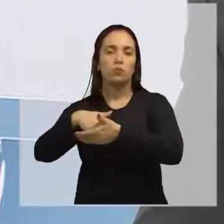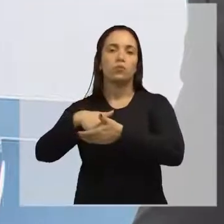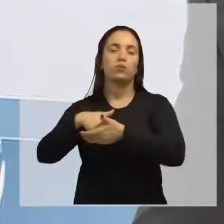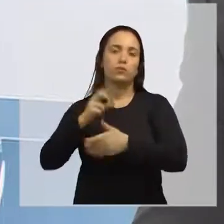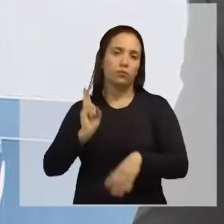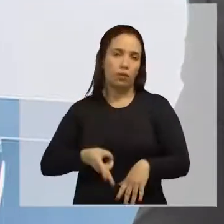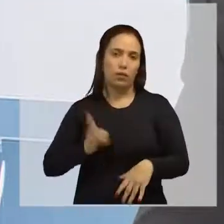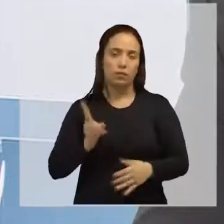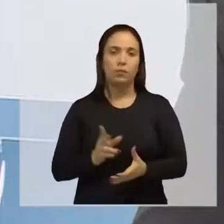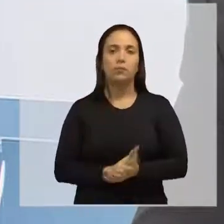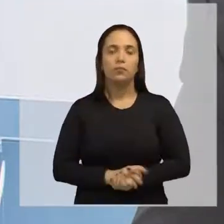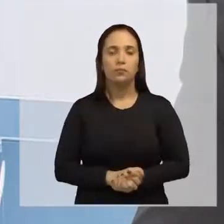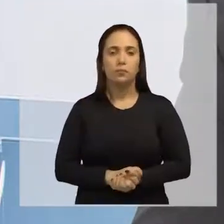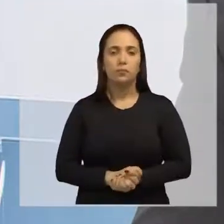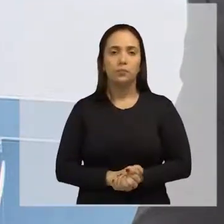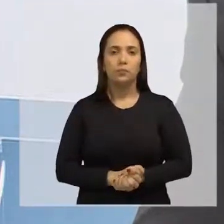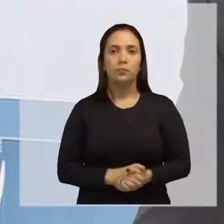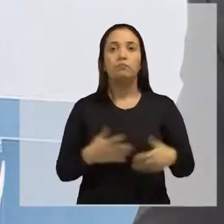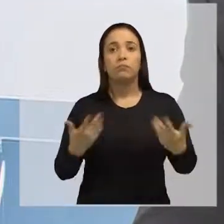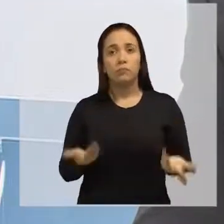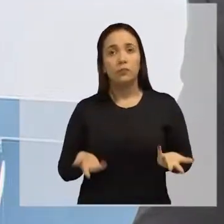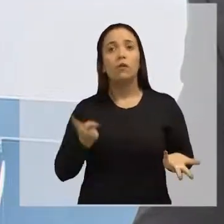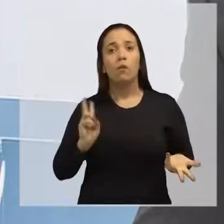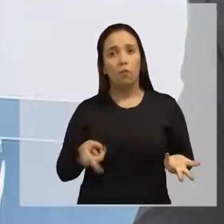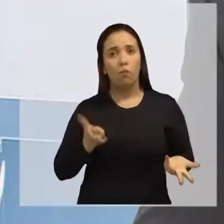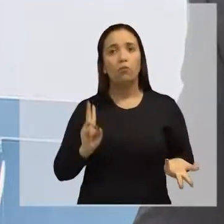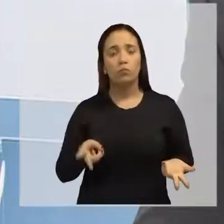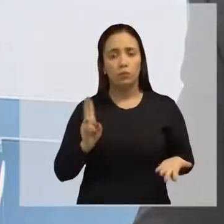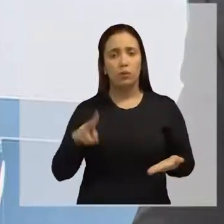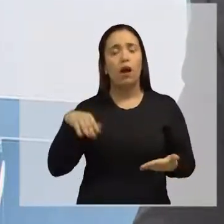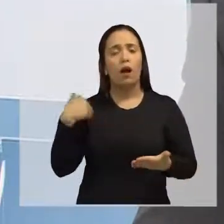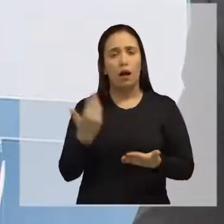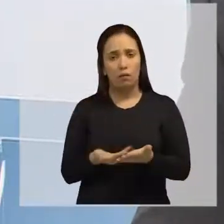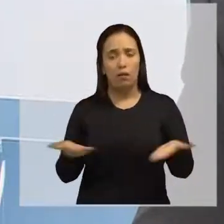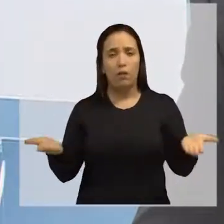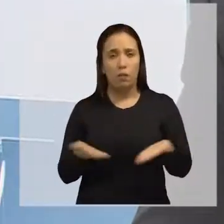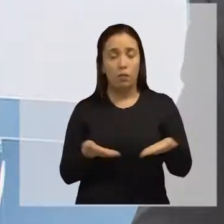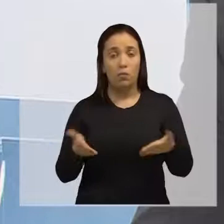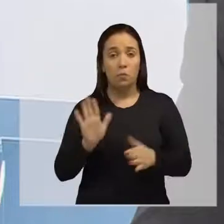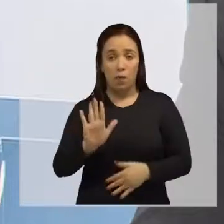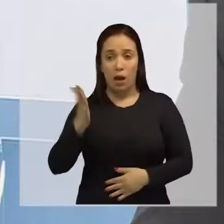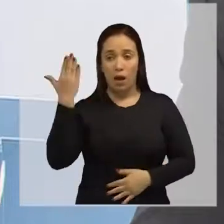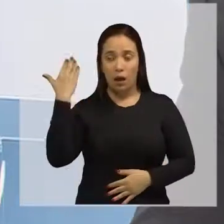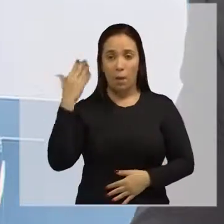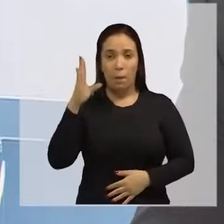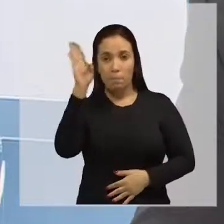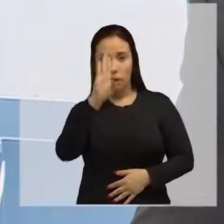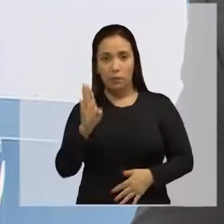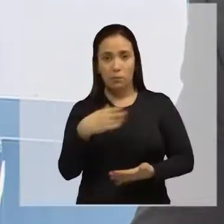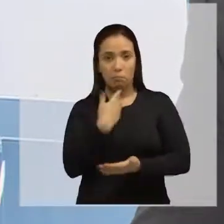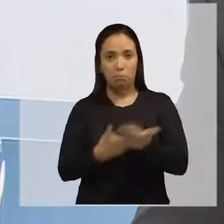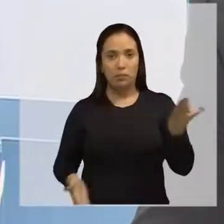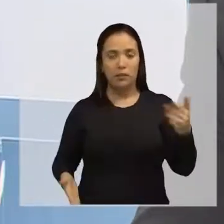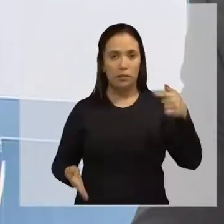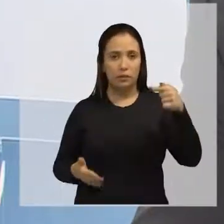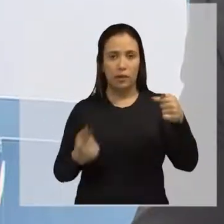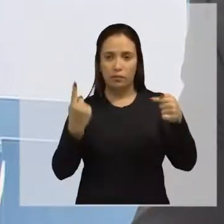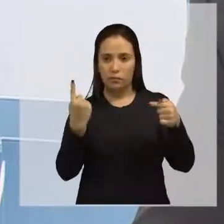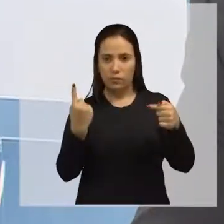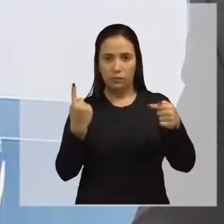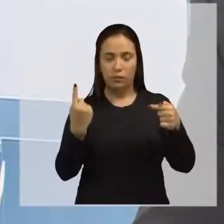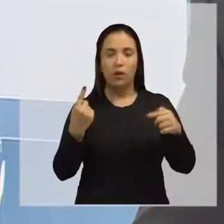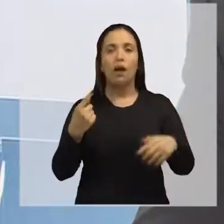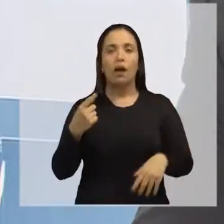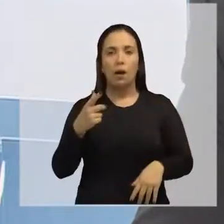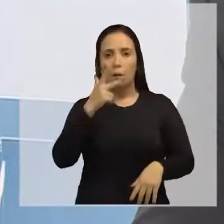metáforas futebolescas, né? E isso continua, só que depois do 7-1, parece que o Brasil caiu